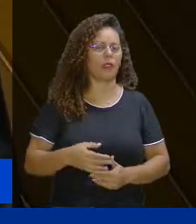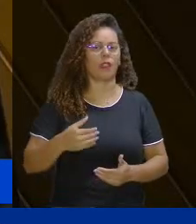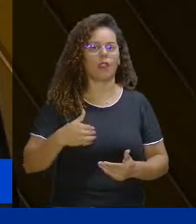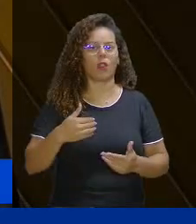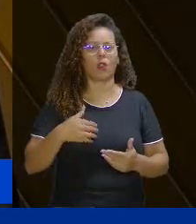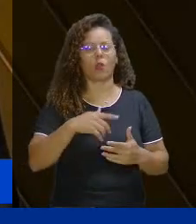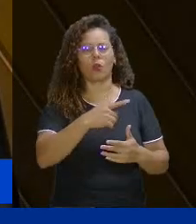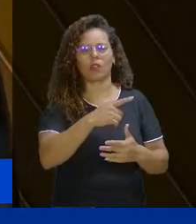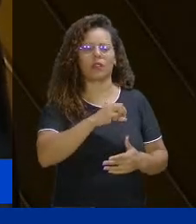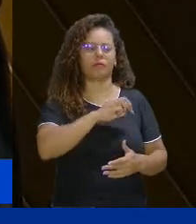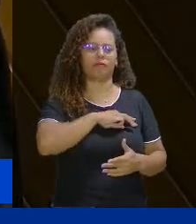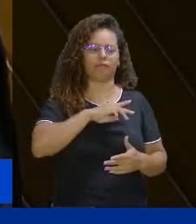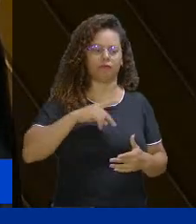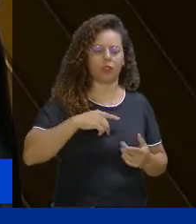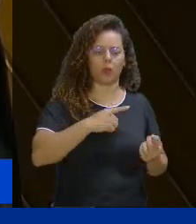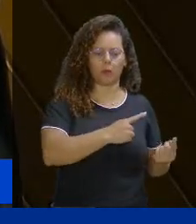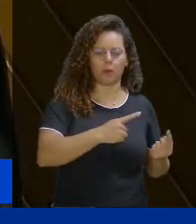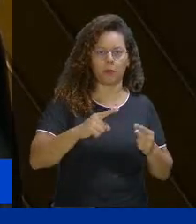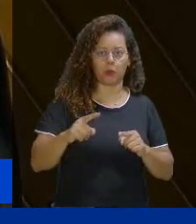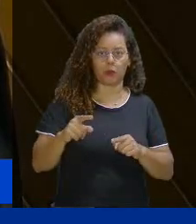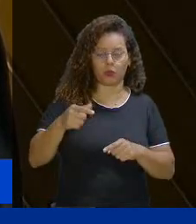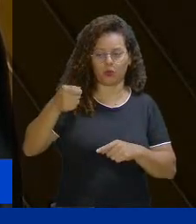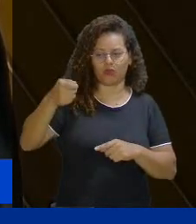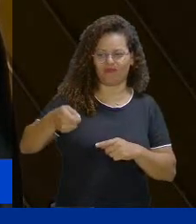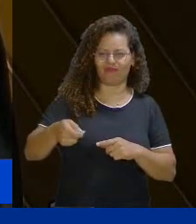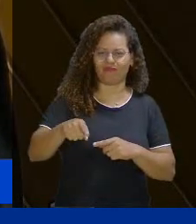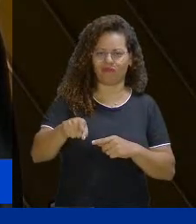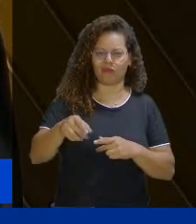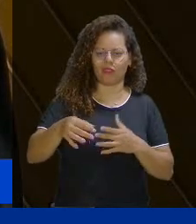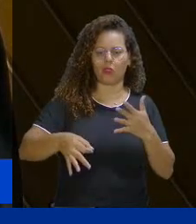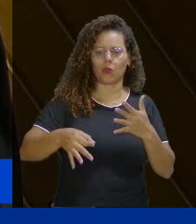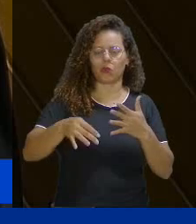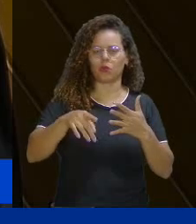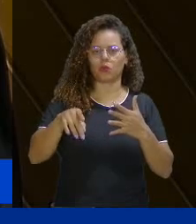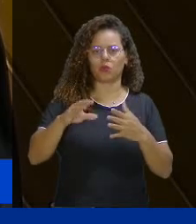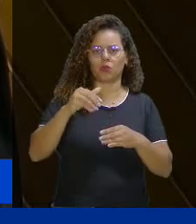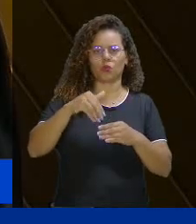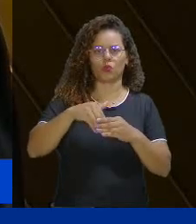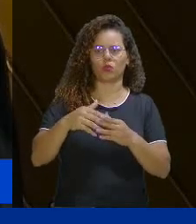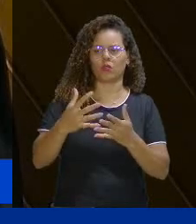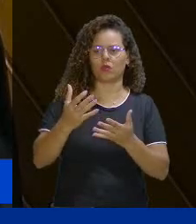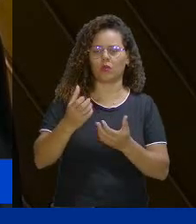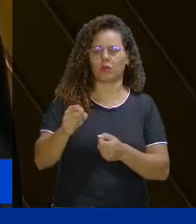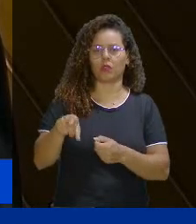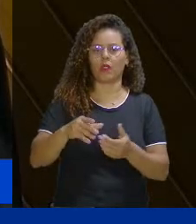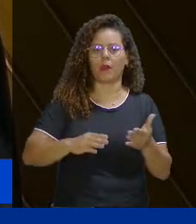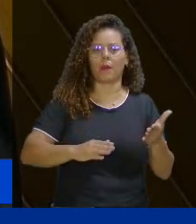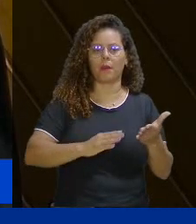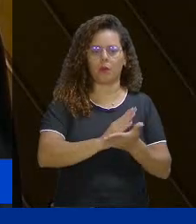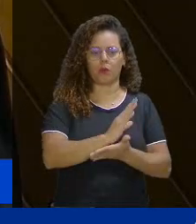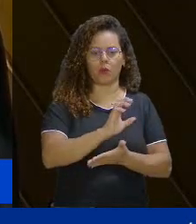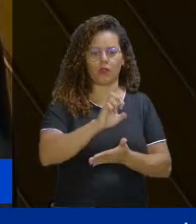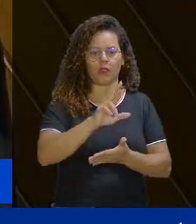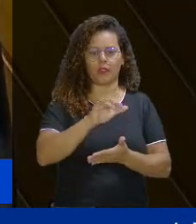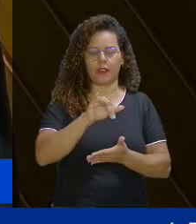Anselmo Gonçalves, na barra de rolagem inferior. 4. Recurso eleitoral na prestação de contas, número do processo